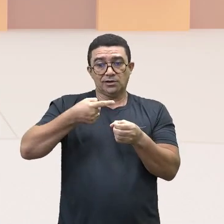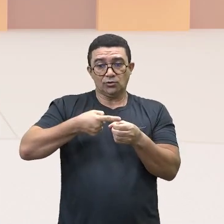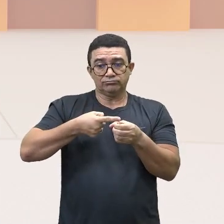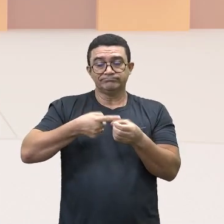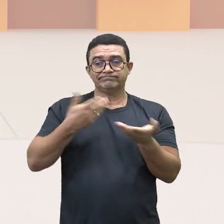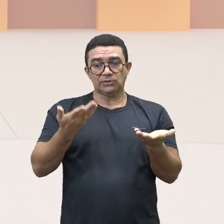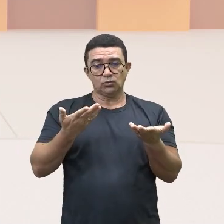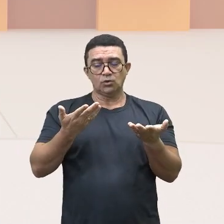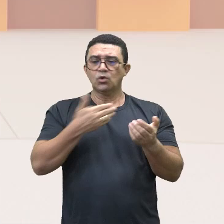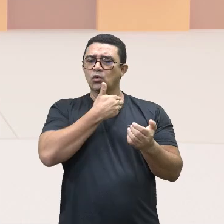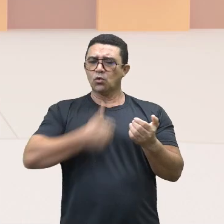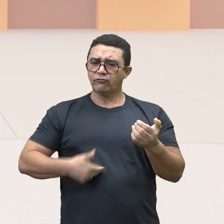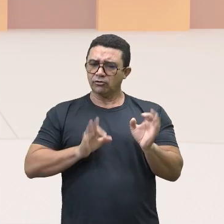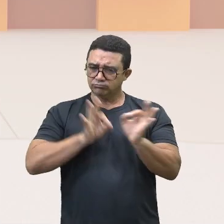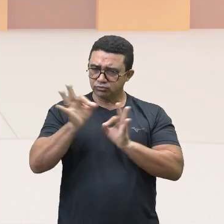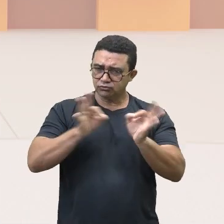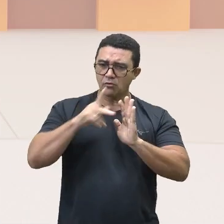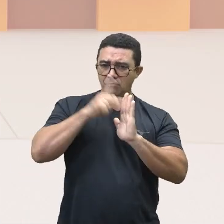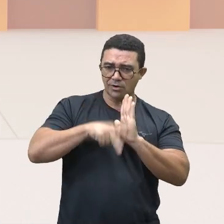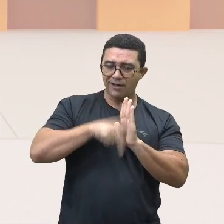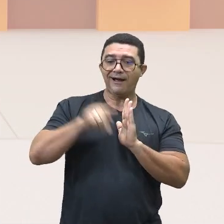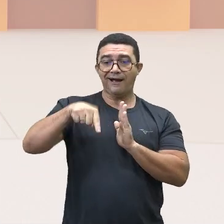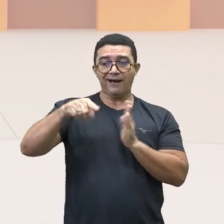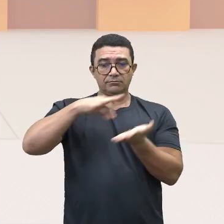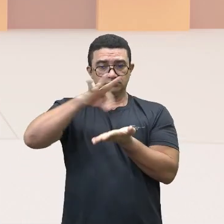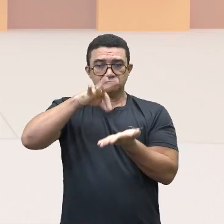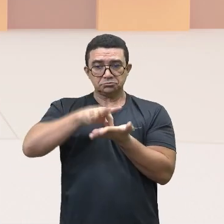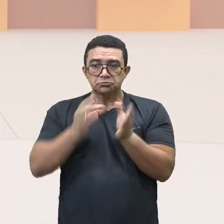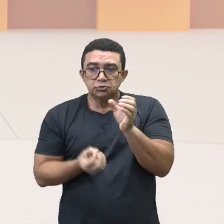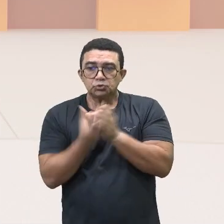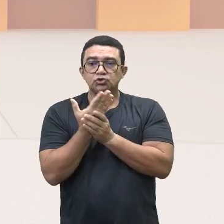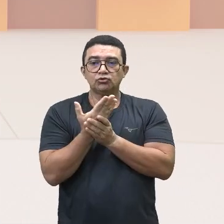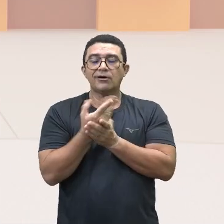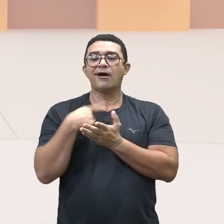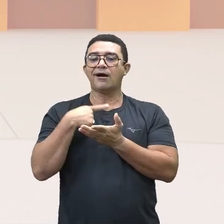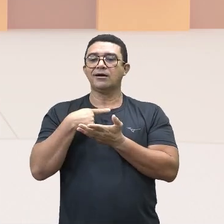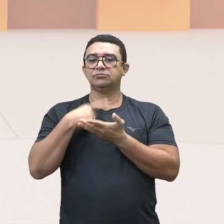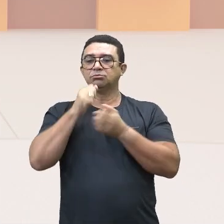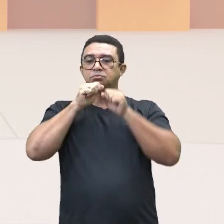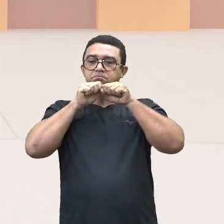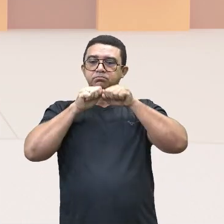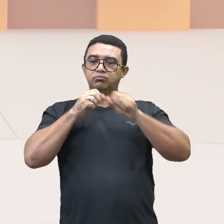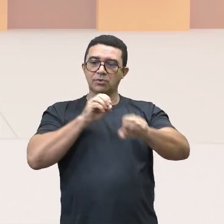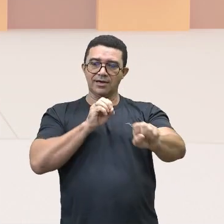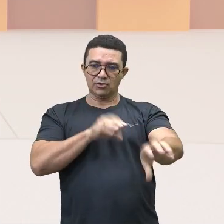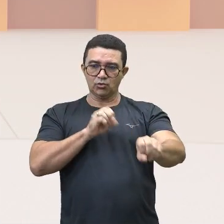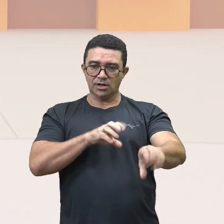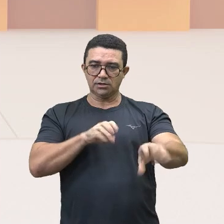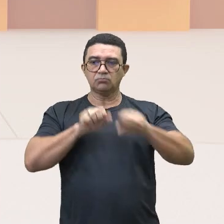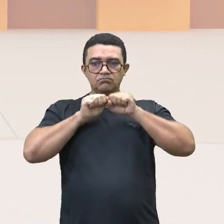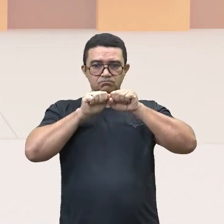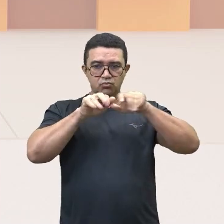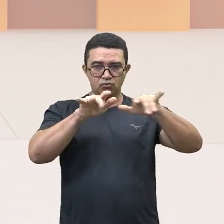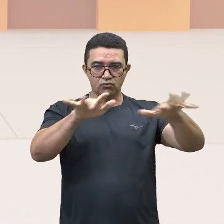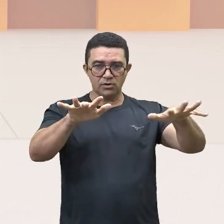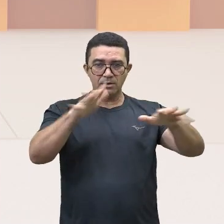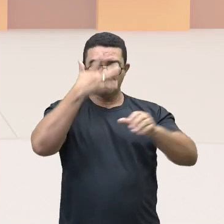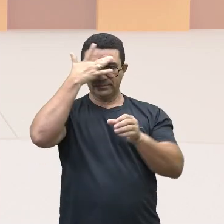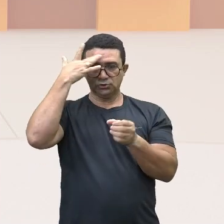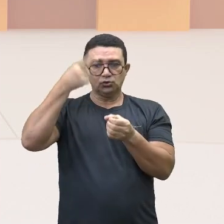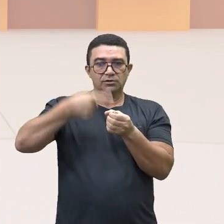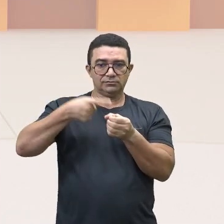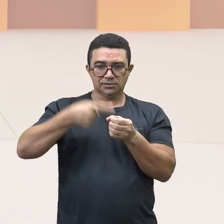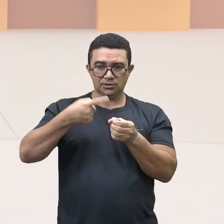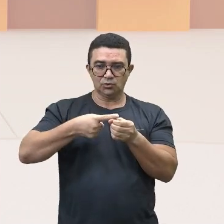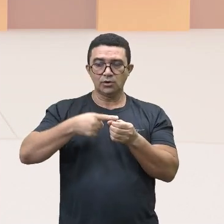uma política que é o Centro de Mídia de Educação do Amazonas, que leva a educação para a população ribeirinha do